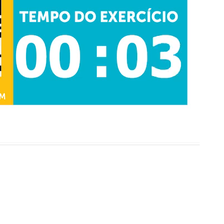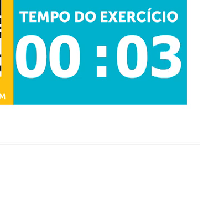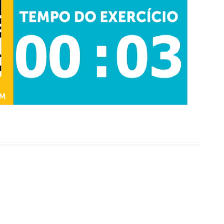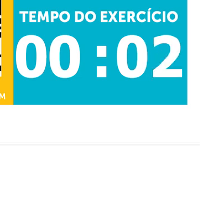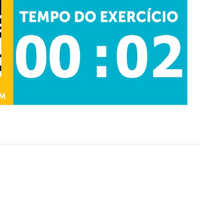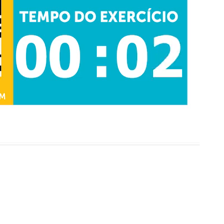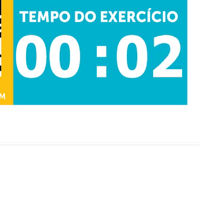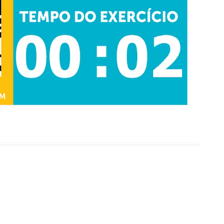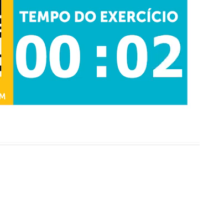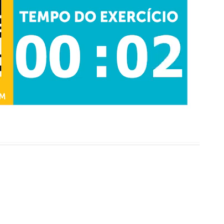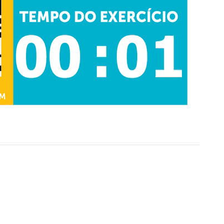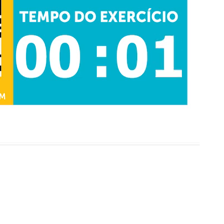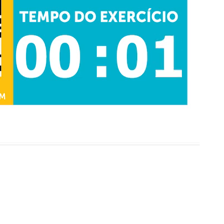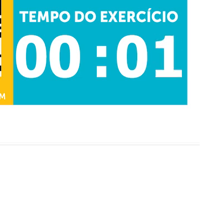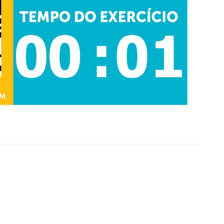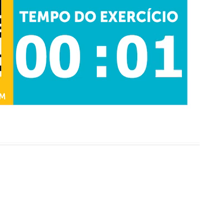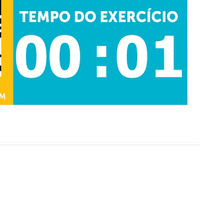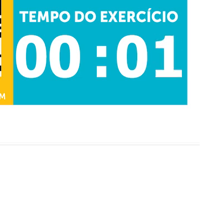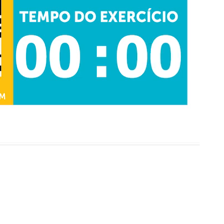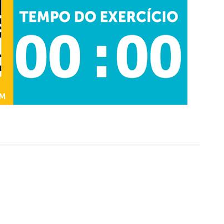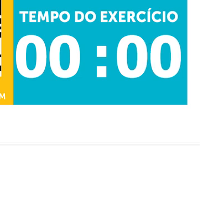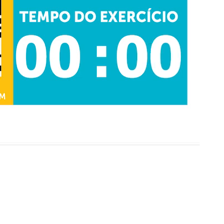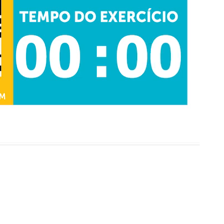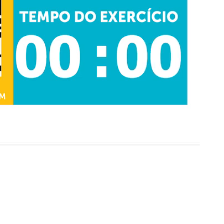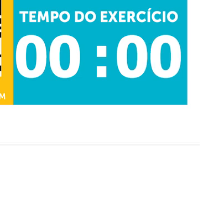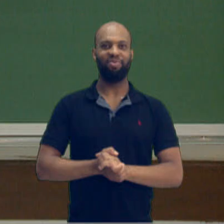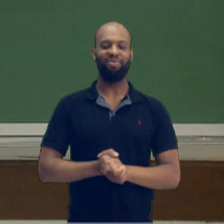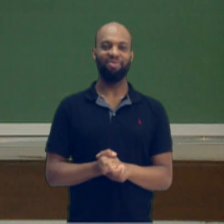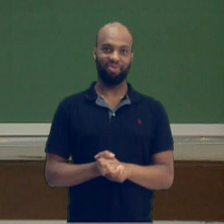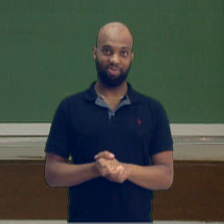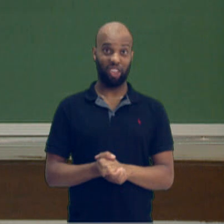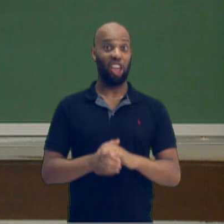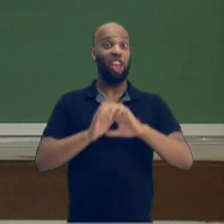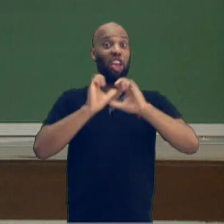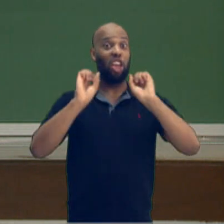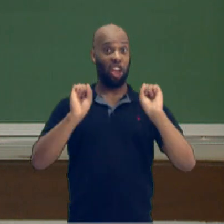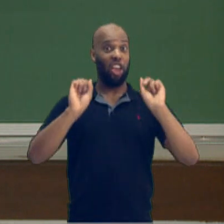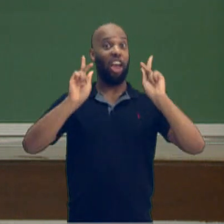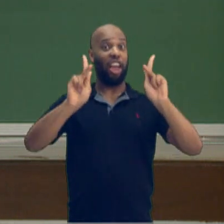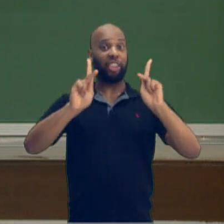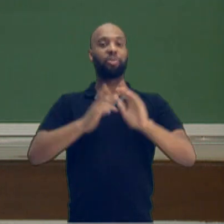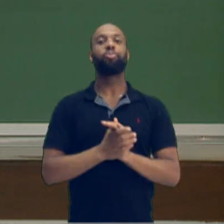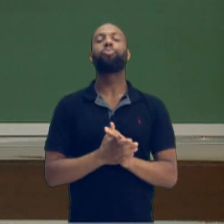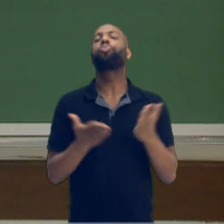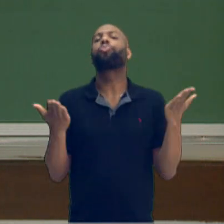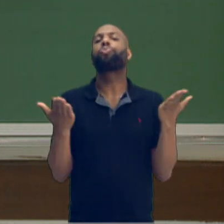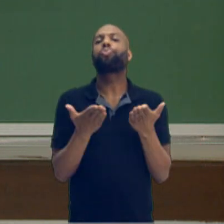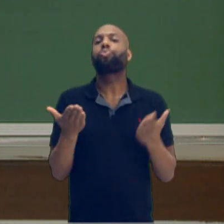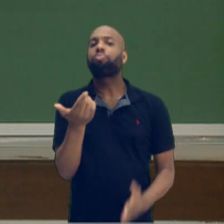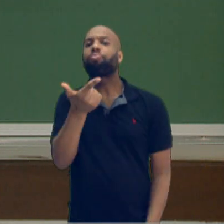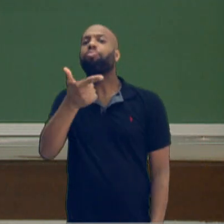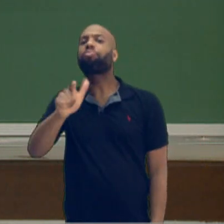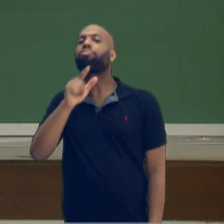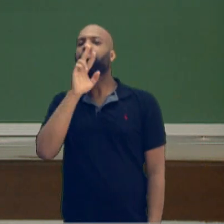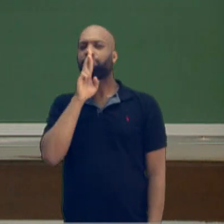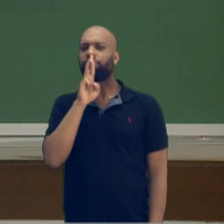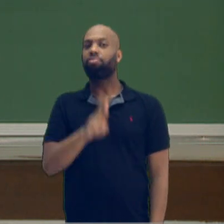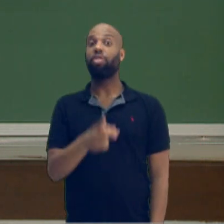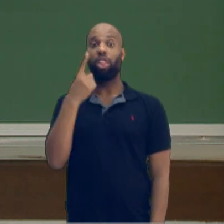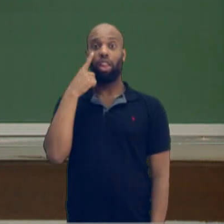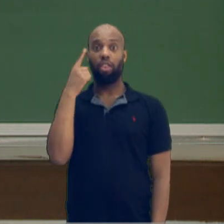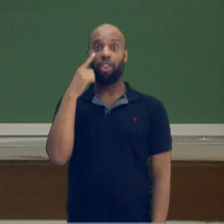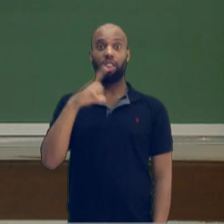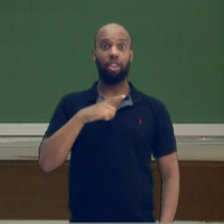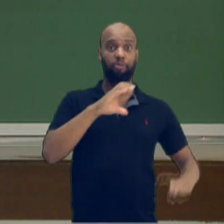Muito bem. Vamos de novo à nossa solução. Temos